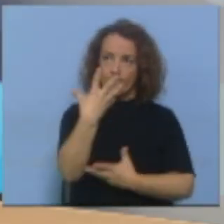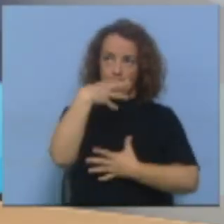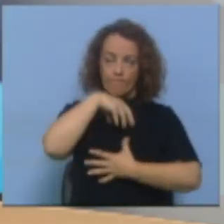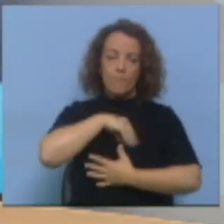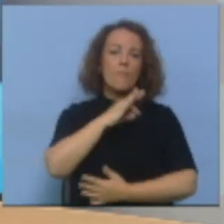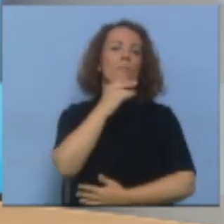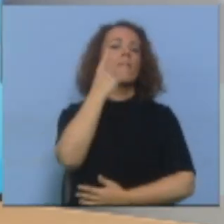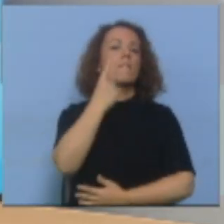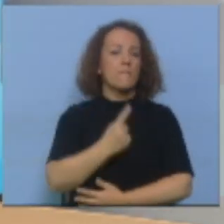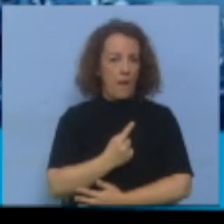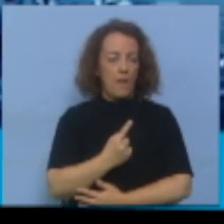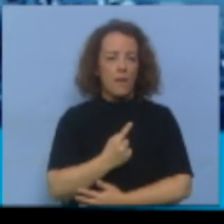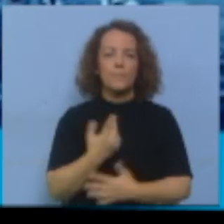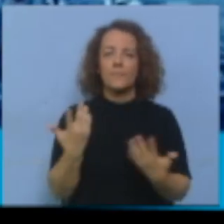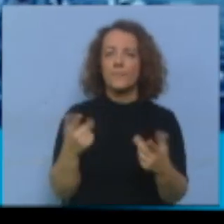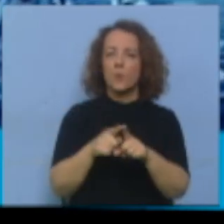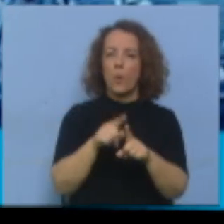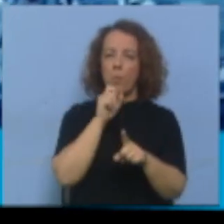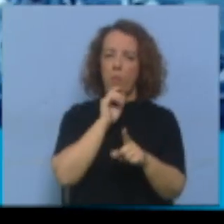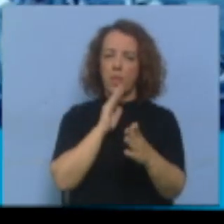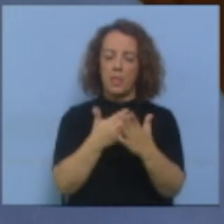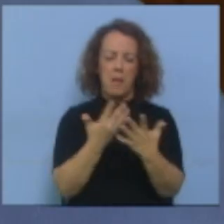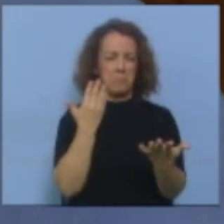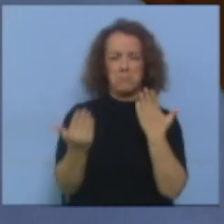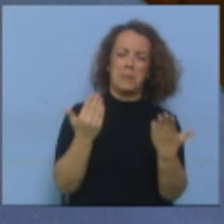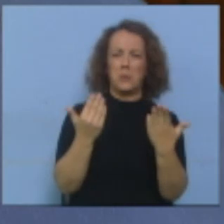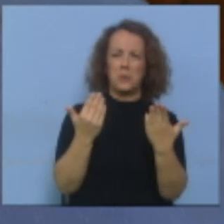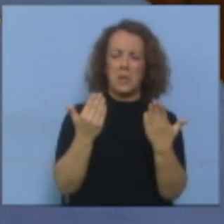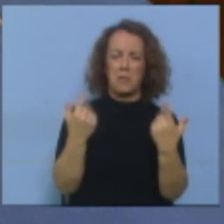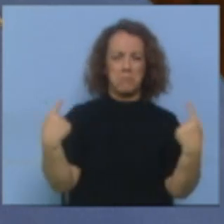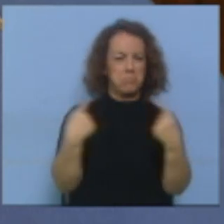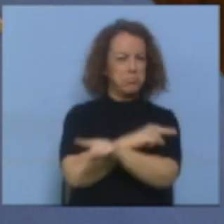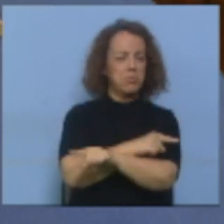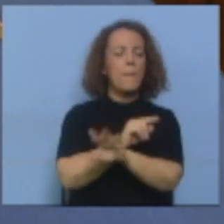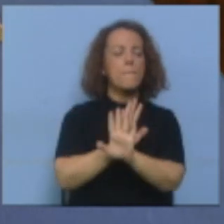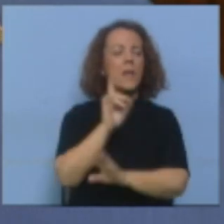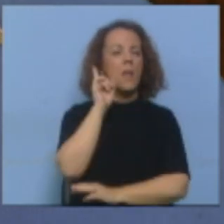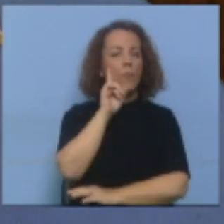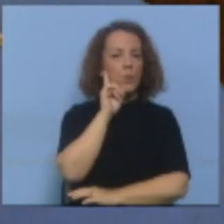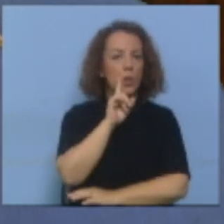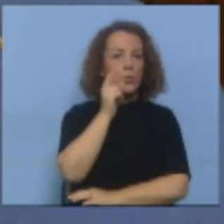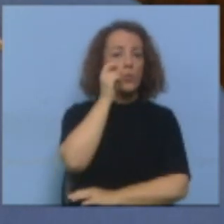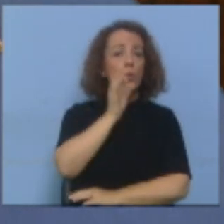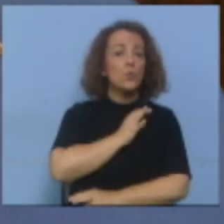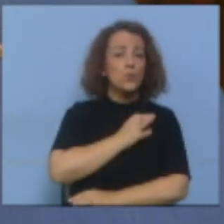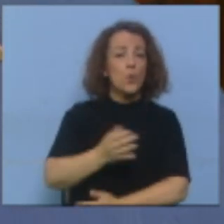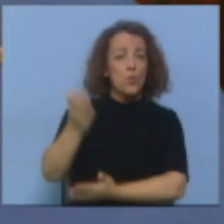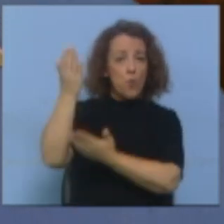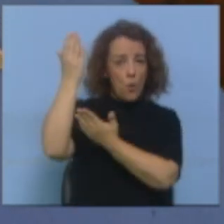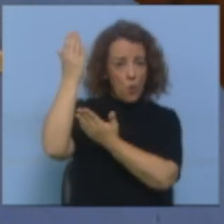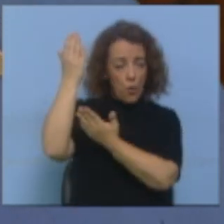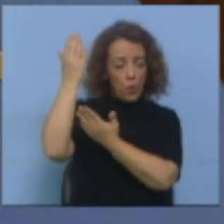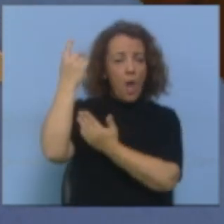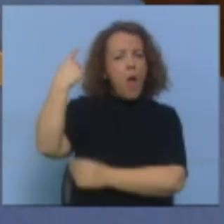Percebermos... Por muito paradoxal que possa parecer, ao contraditório. Isso mesmo. Percebermos que o Senhor está a falar connosco através deste